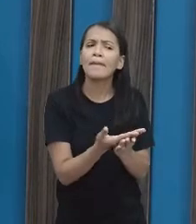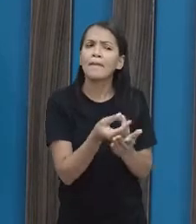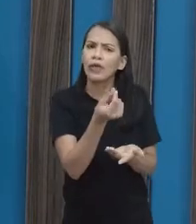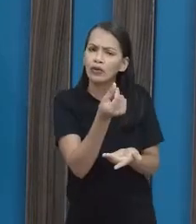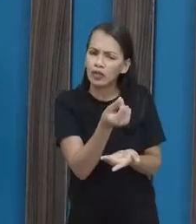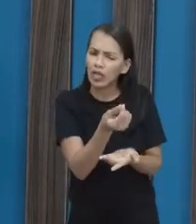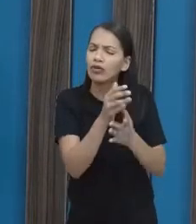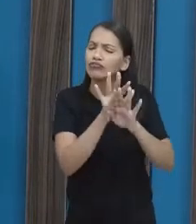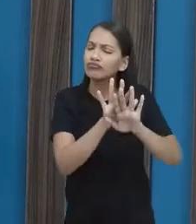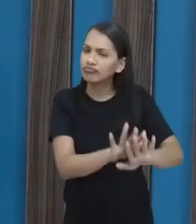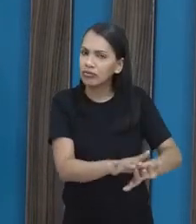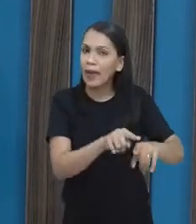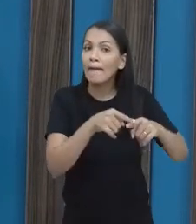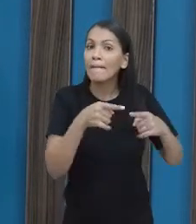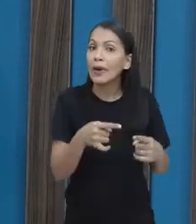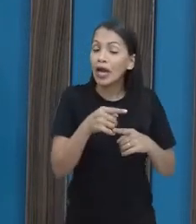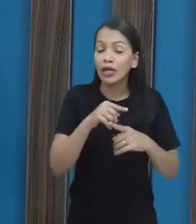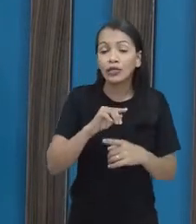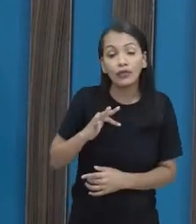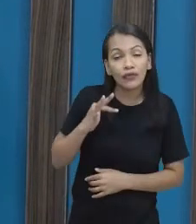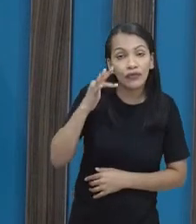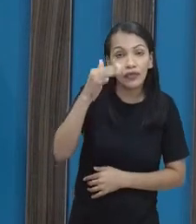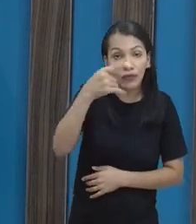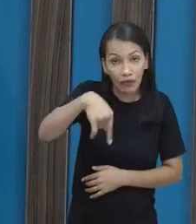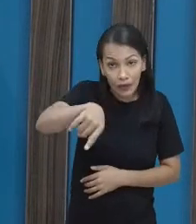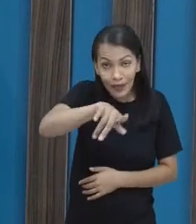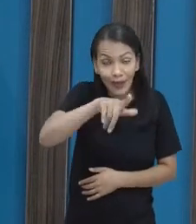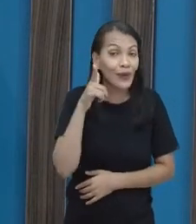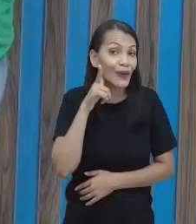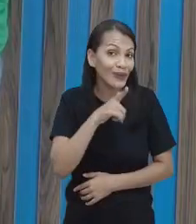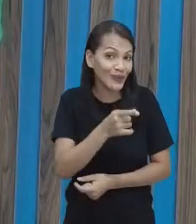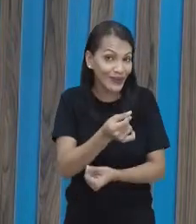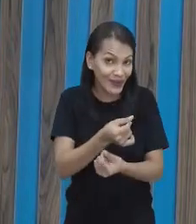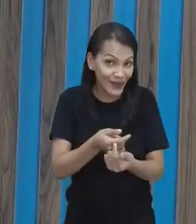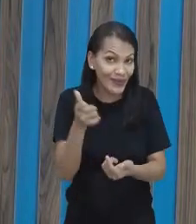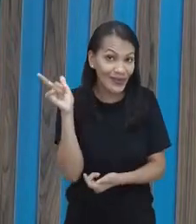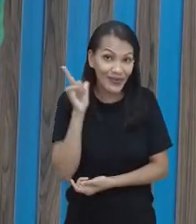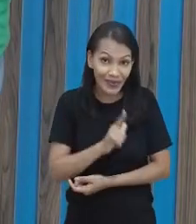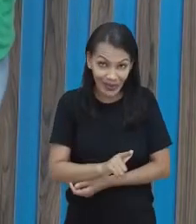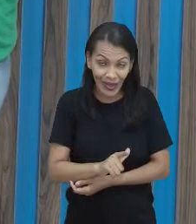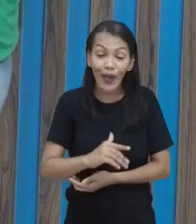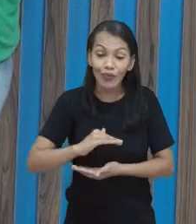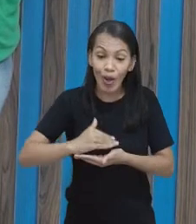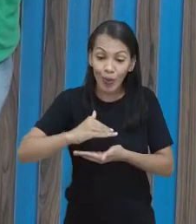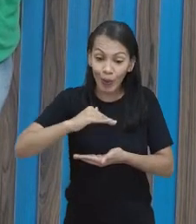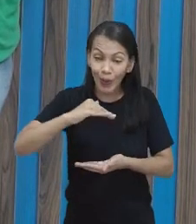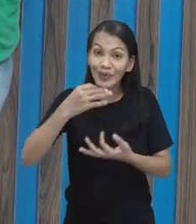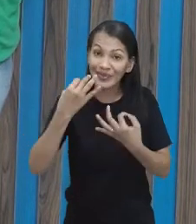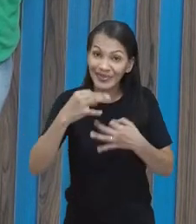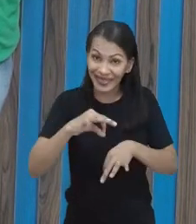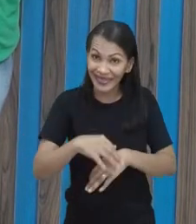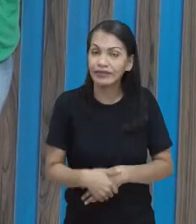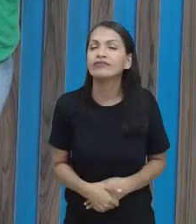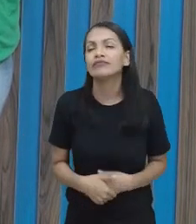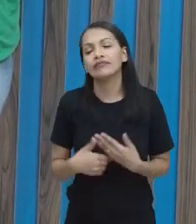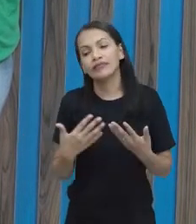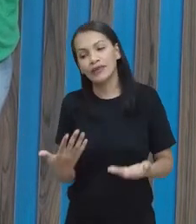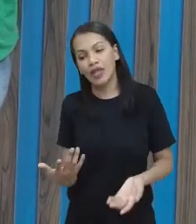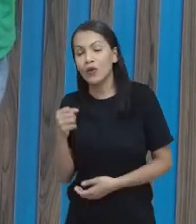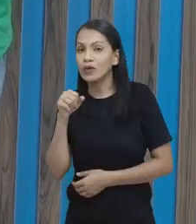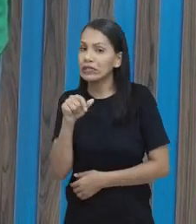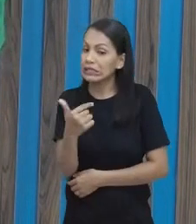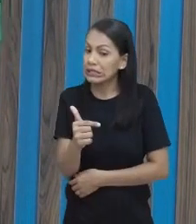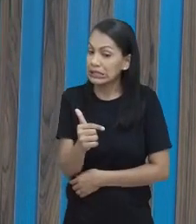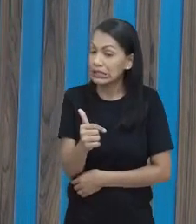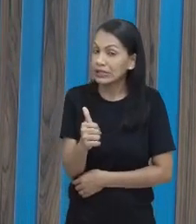ser um profissional que seja bem remunerado. Não é isso? É verdade, gente. Sem estudo fica difícil, né? Então é